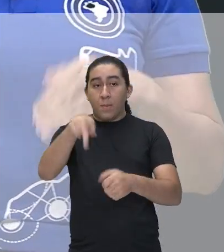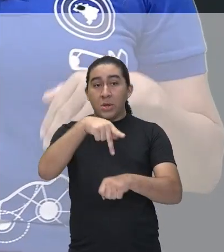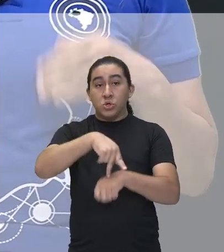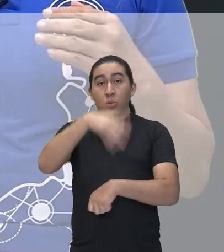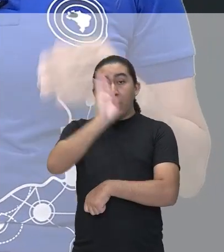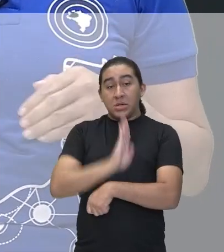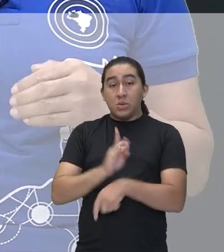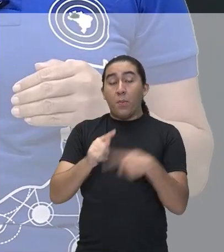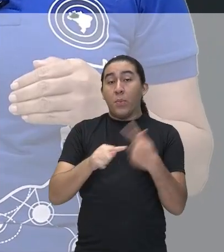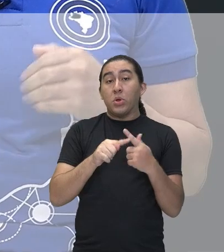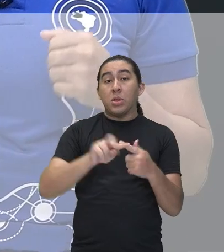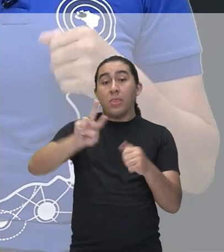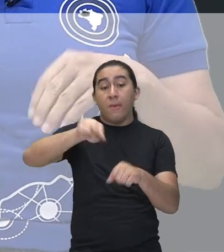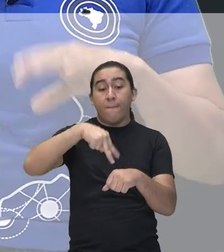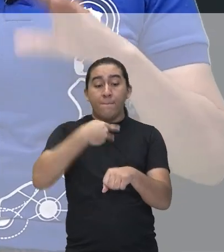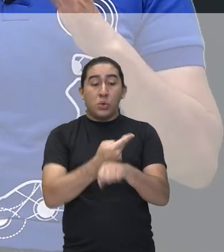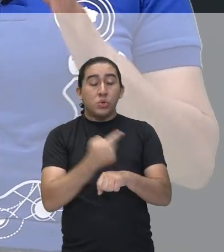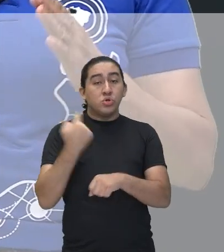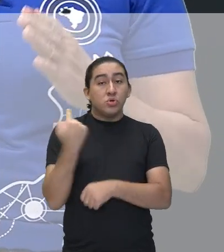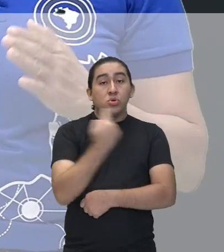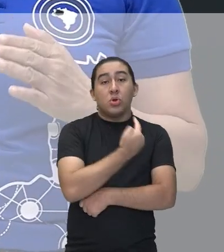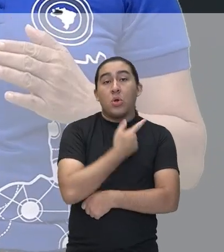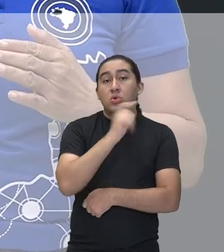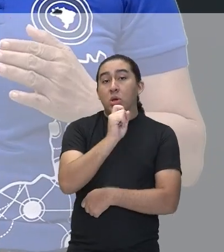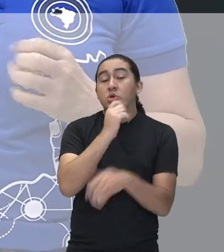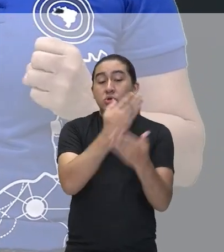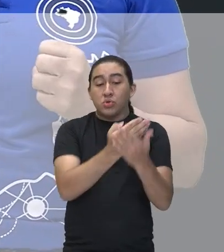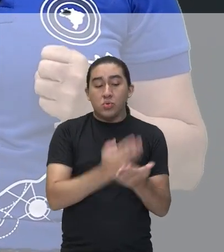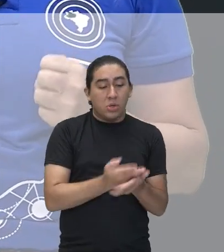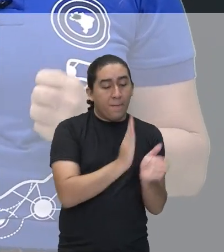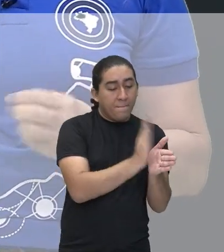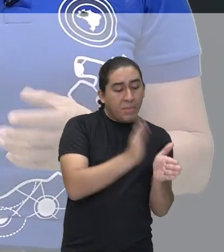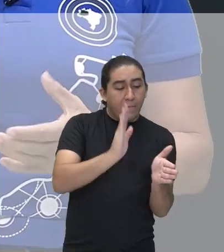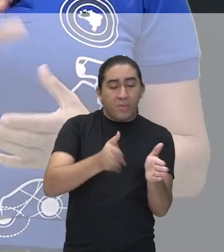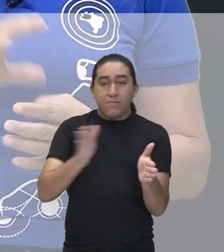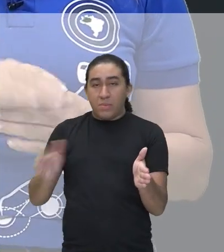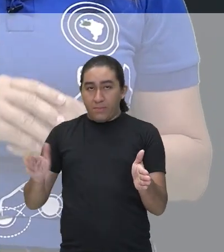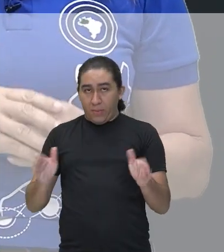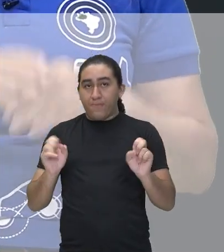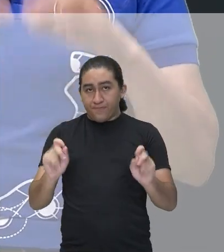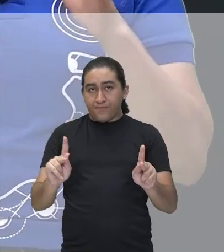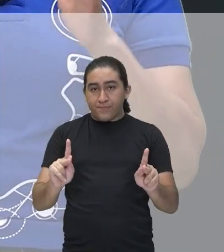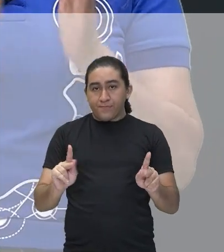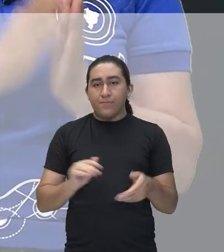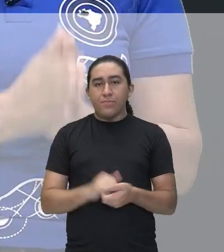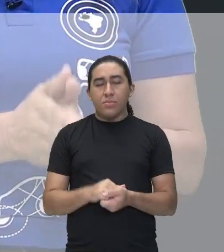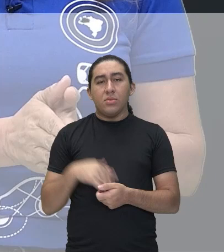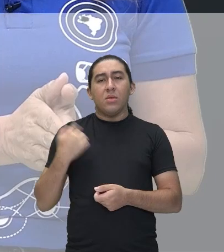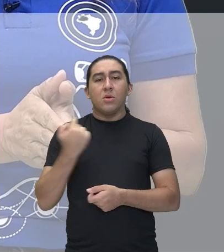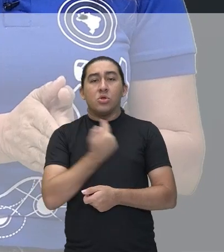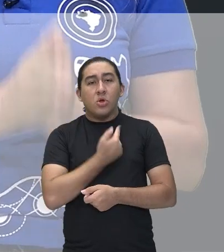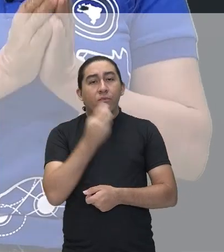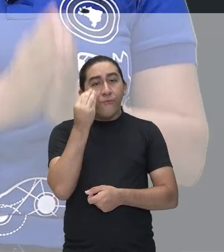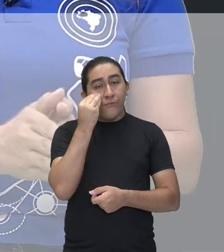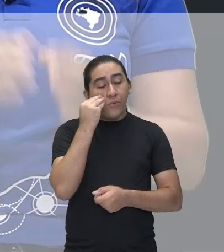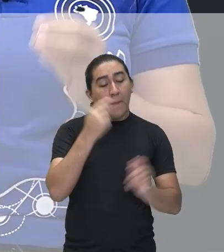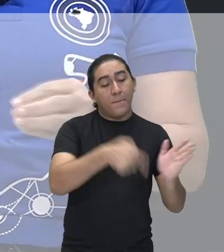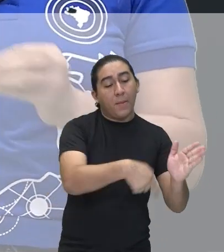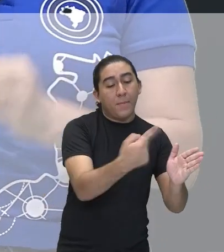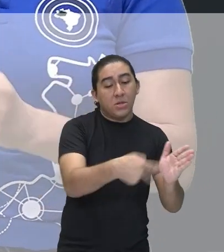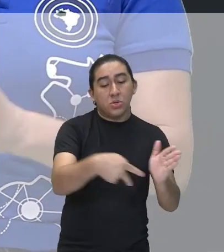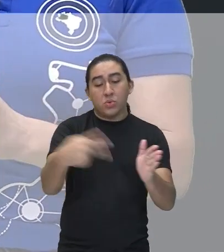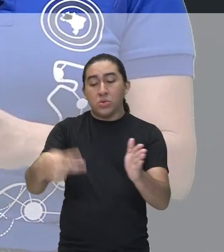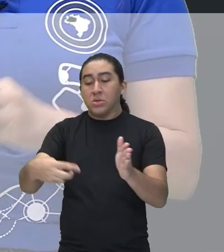depois a gente vai trabalhar, né, separadamente. A gente vai ver por geração, porque